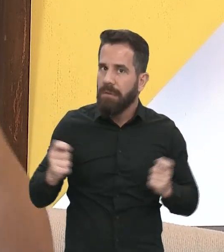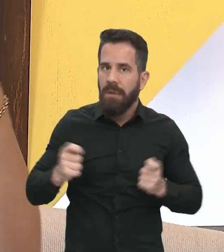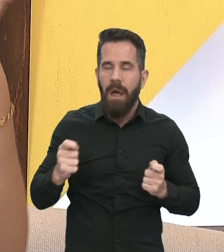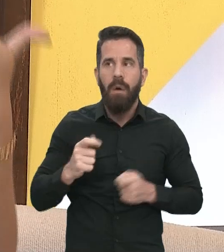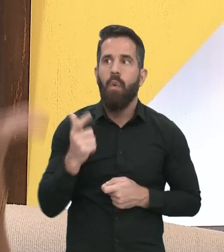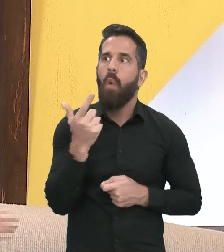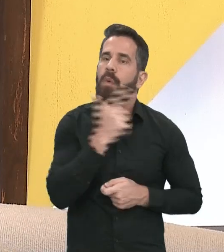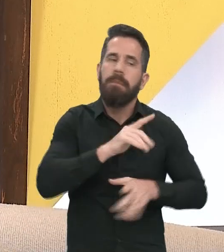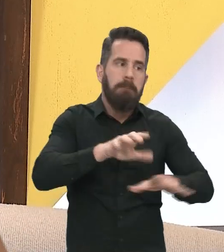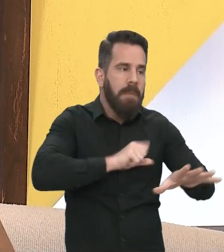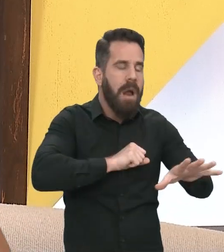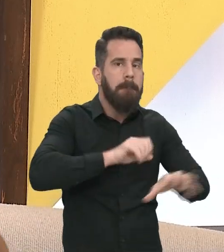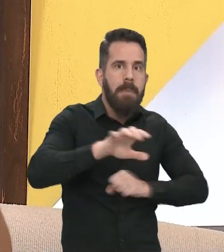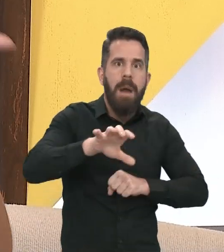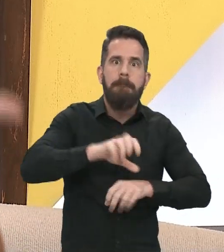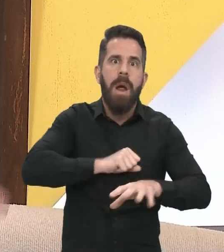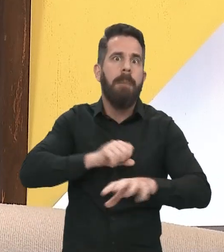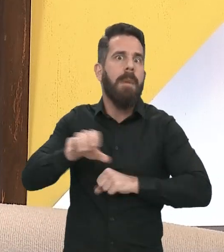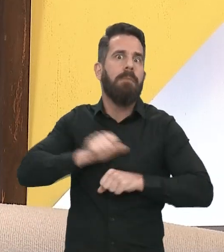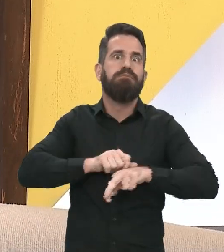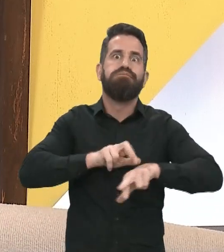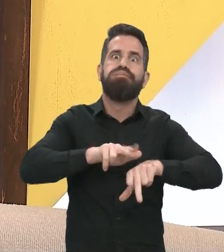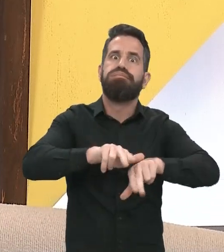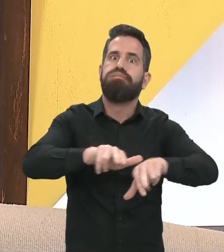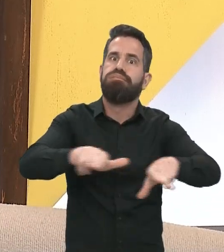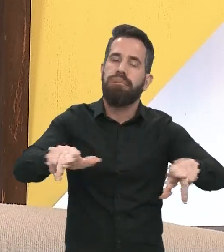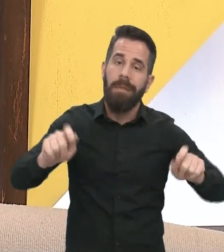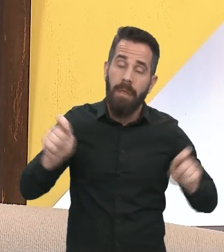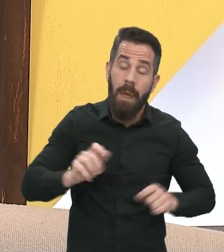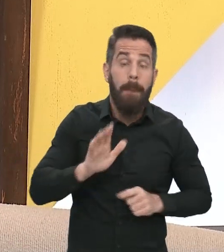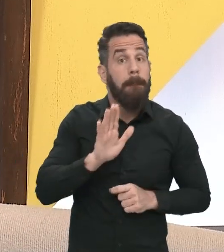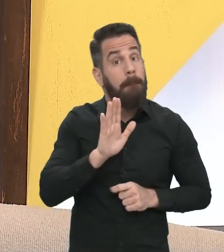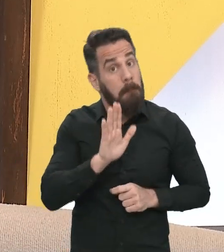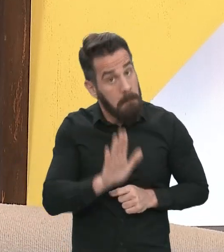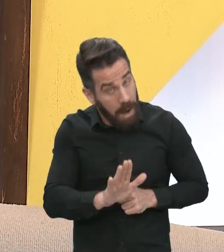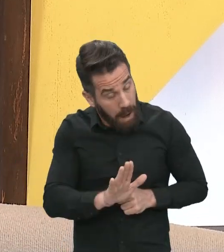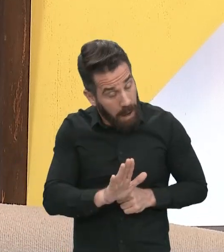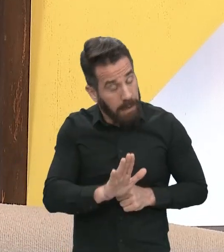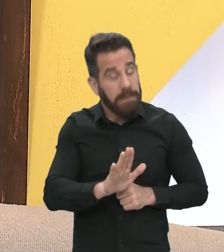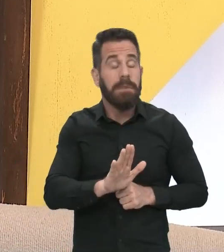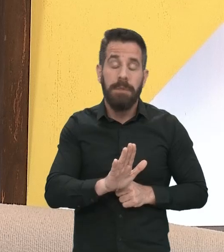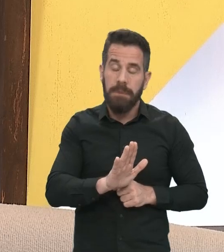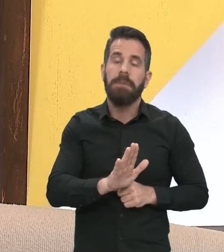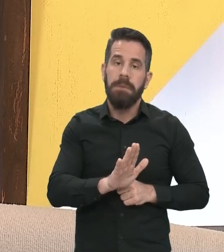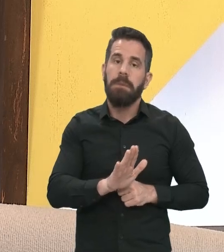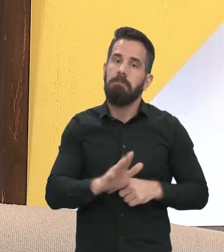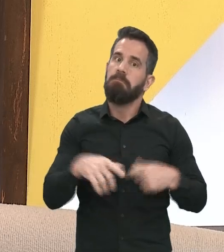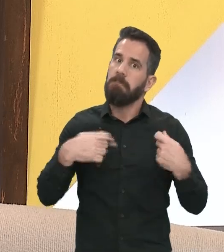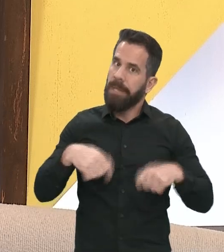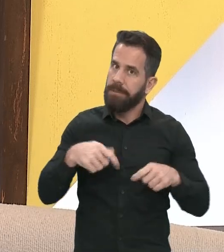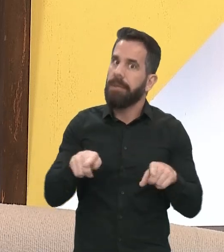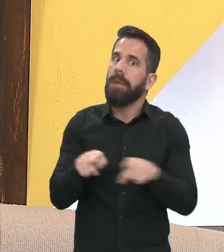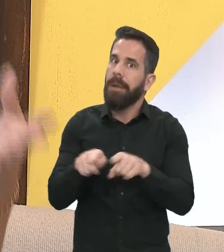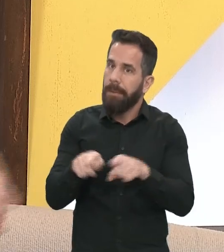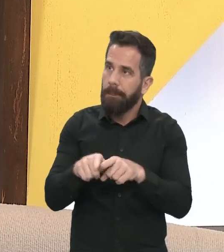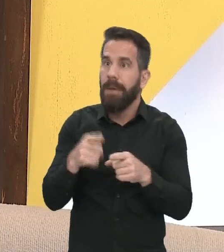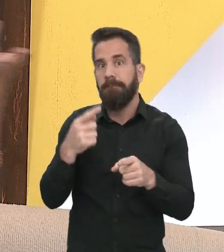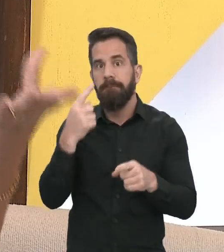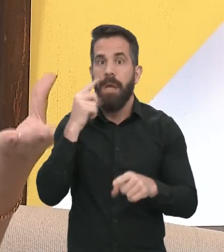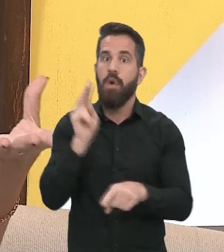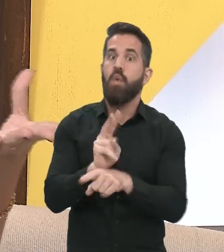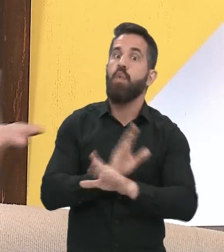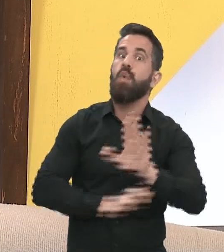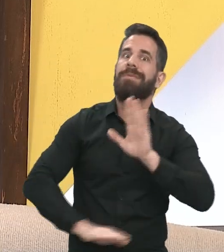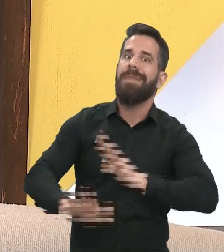vários conhecimentos e acesso a mundos diferentes. Mas, ao mesmo tempo, pode ser para mundos ruins, né? Pode ser que